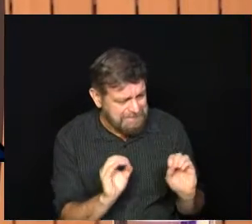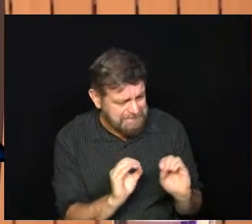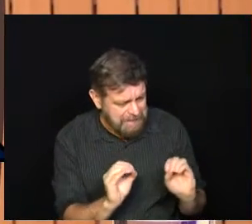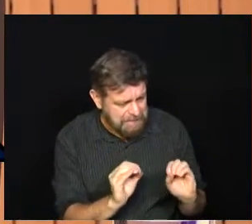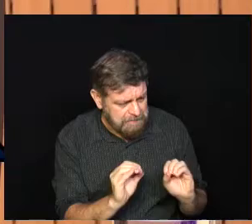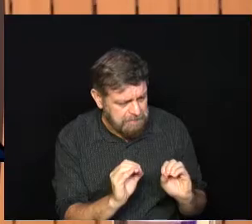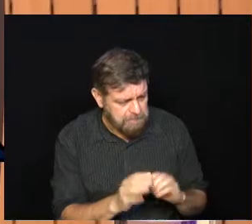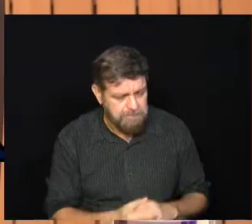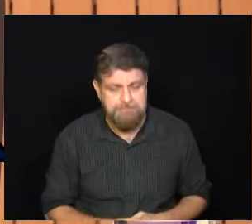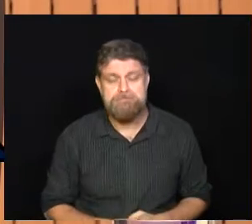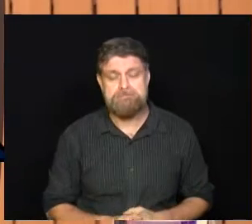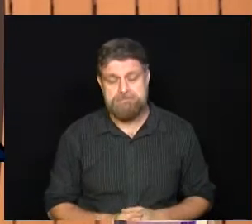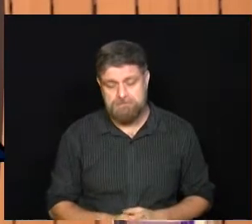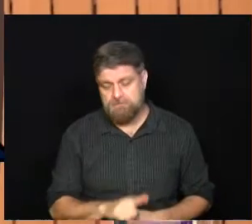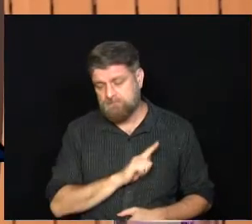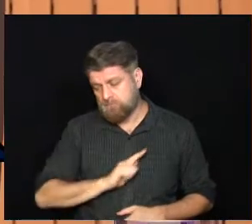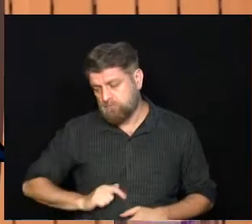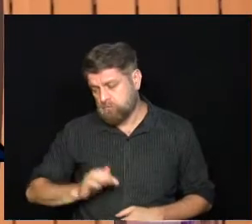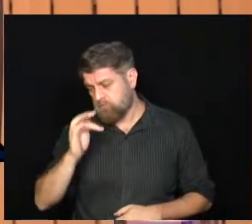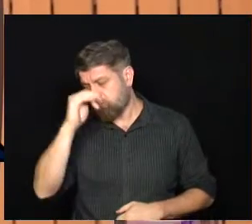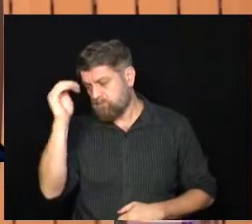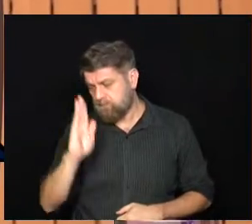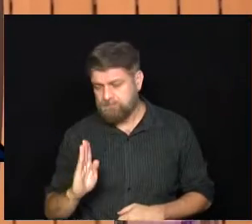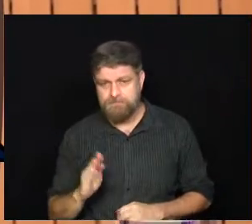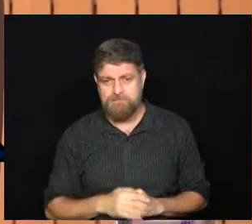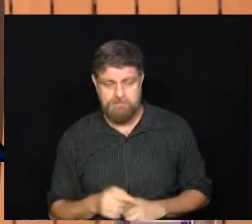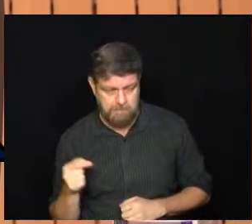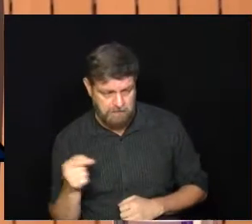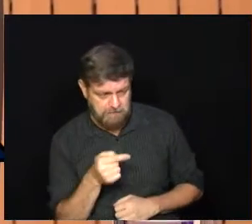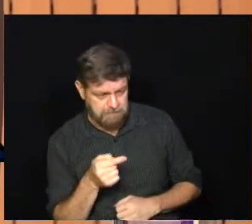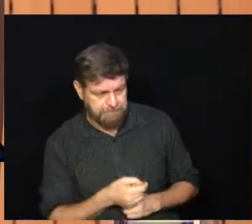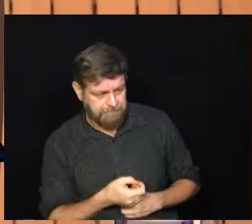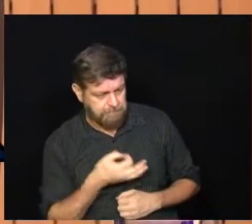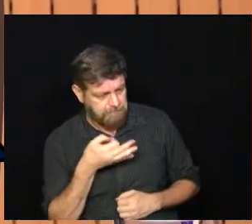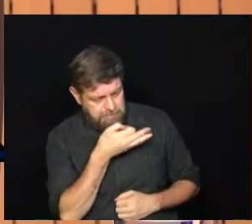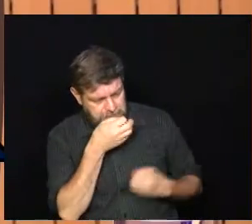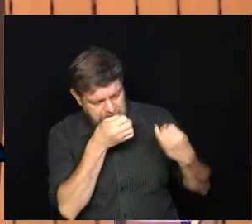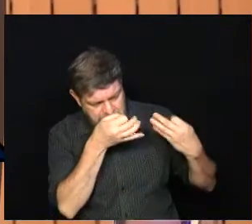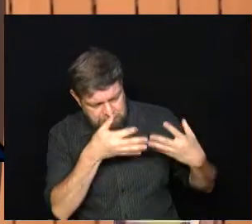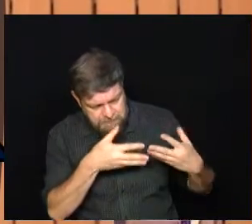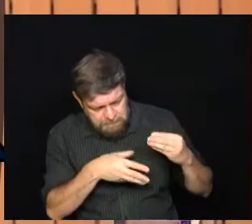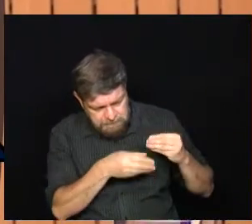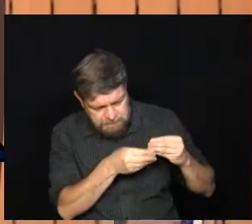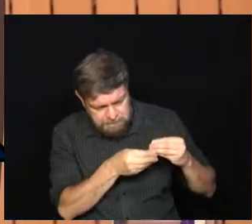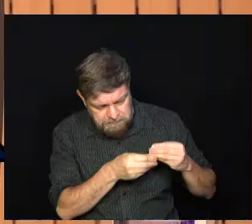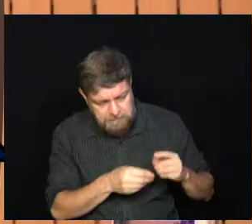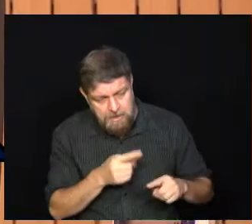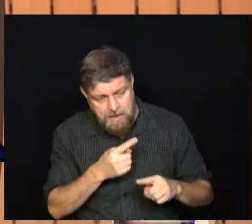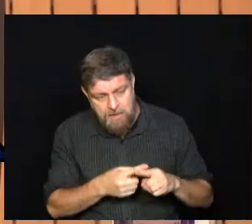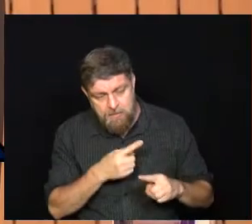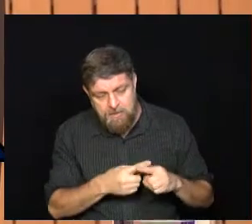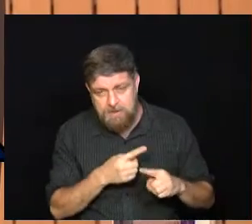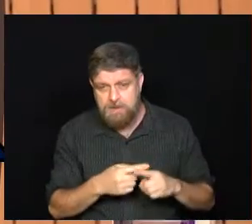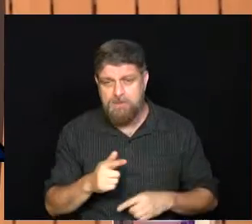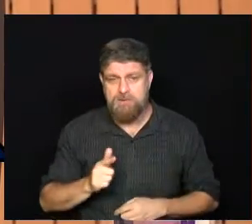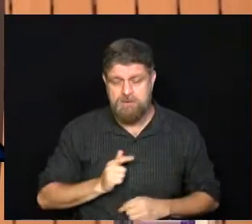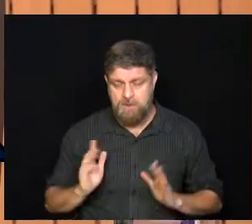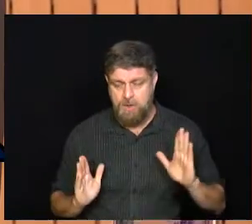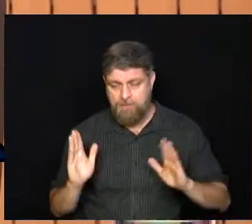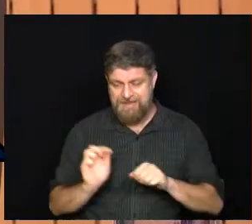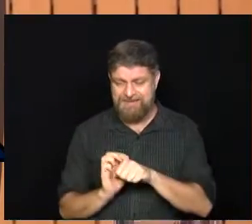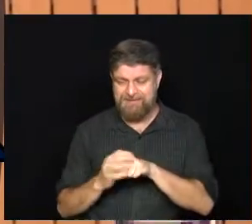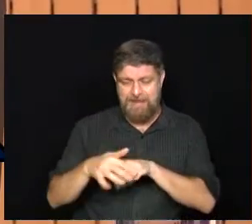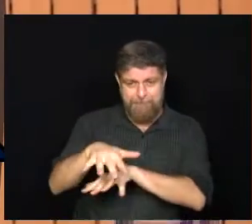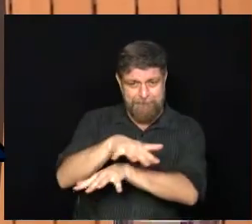quase nada. Eu queria, então, se eu pudesse comentar um pouco mais, se isso decorre simplesmente por conta da pandemia,